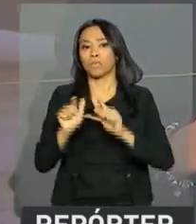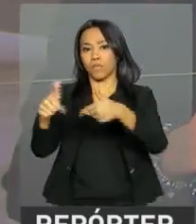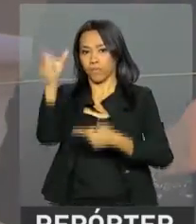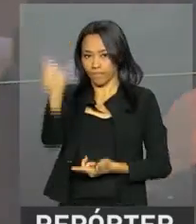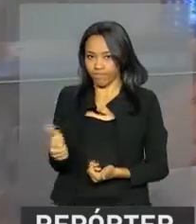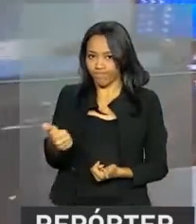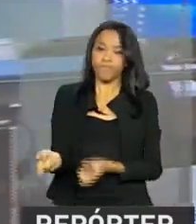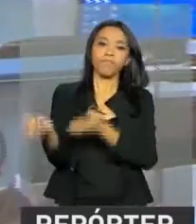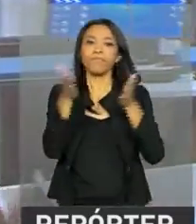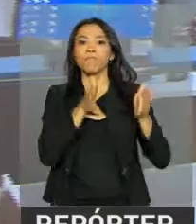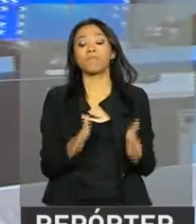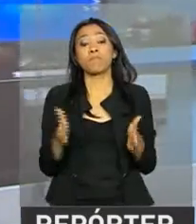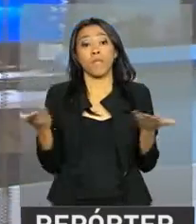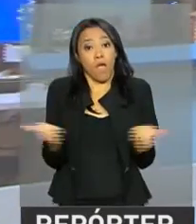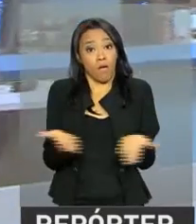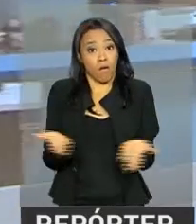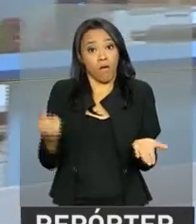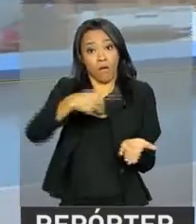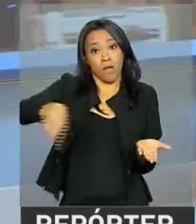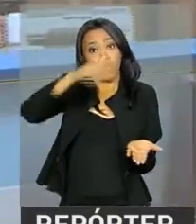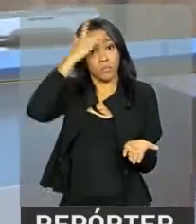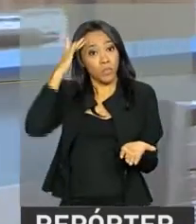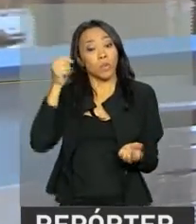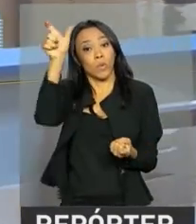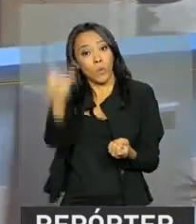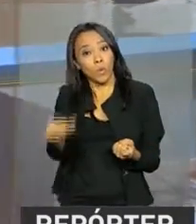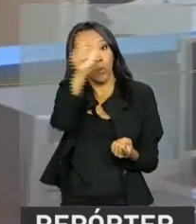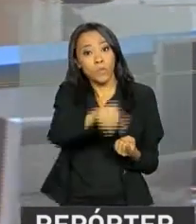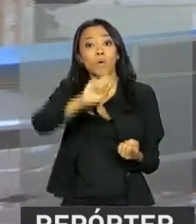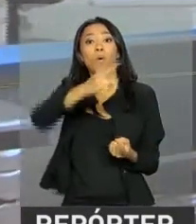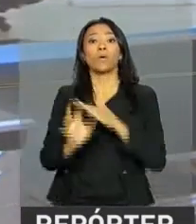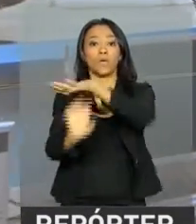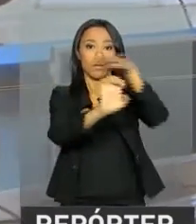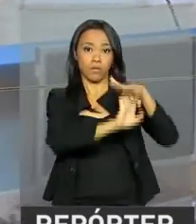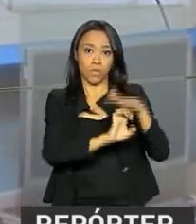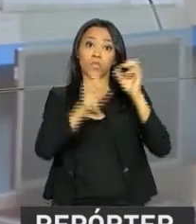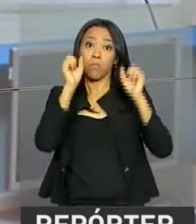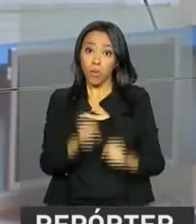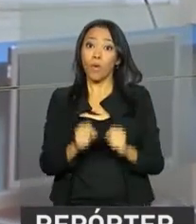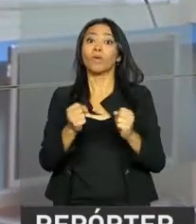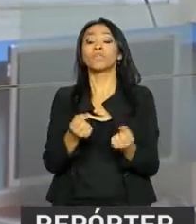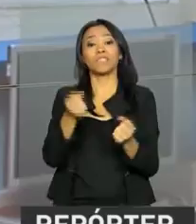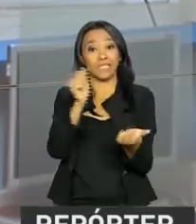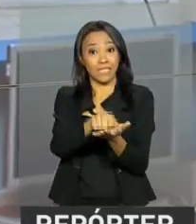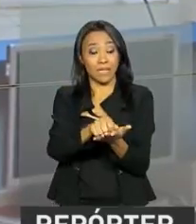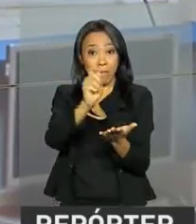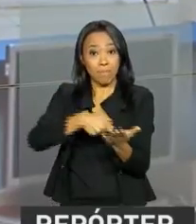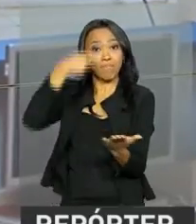você a partir de agora os contribuintes pessoas físicas ou jurídicas poderão quitar débitos tributários